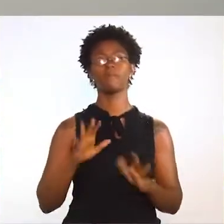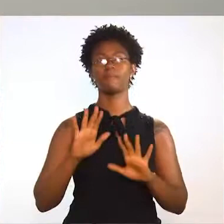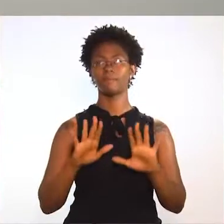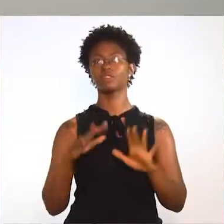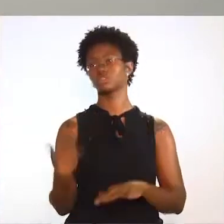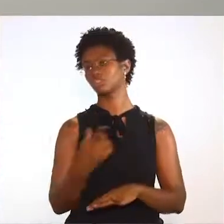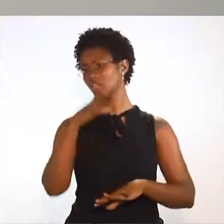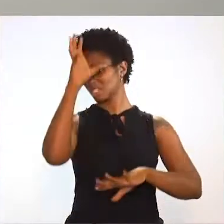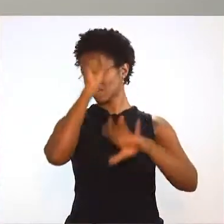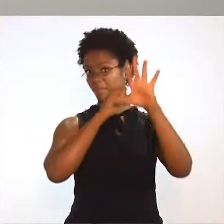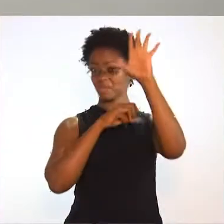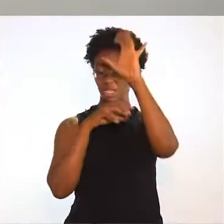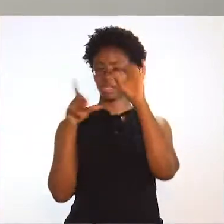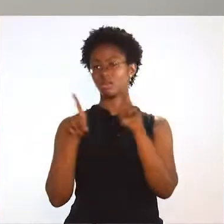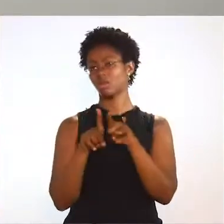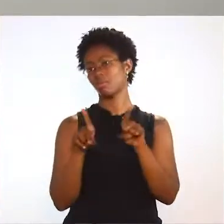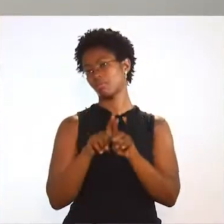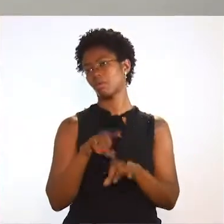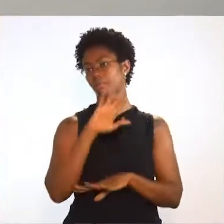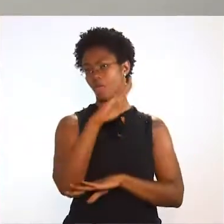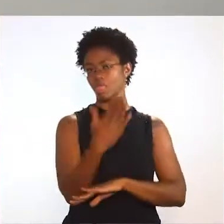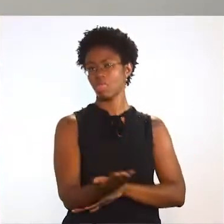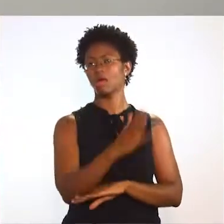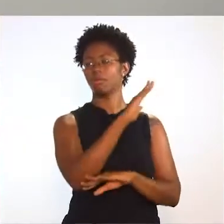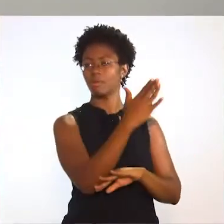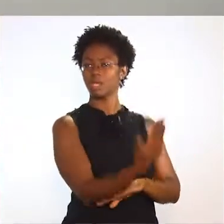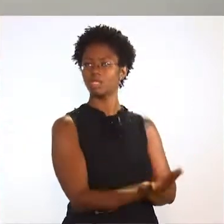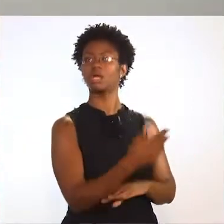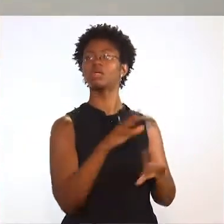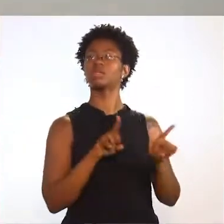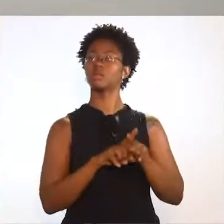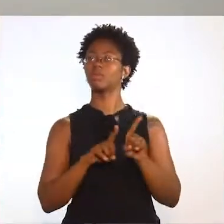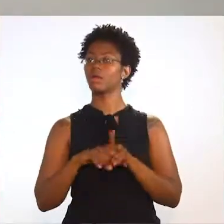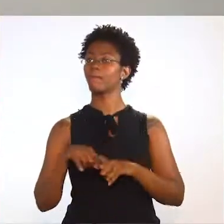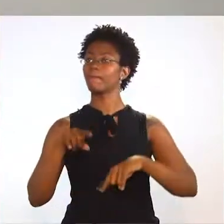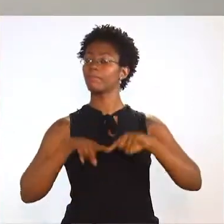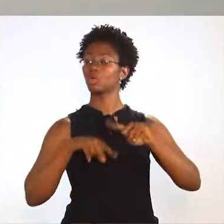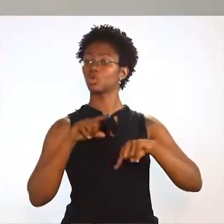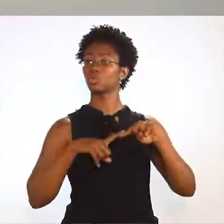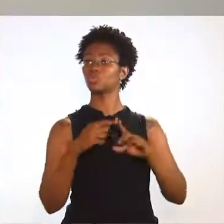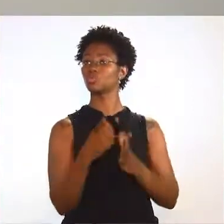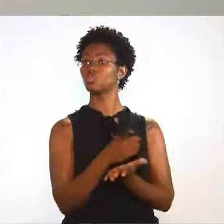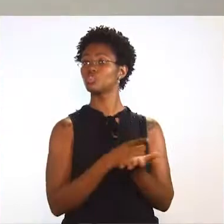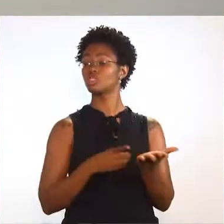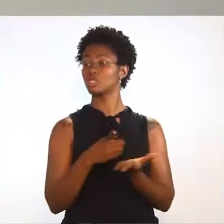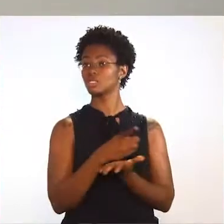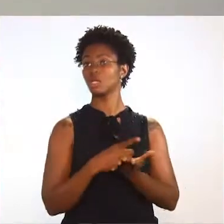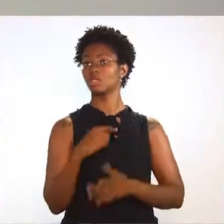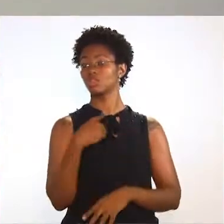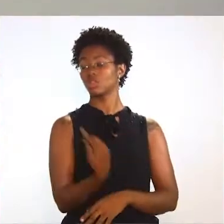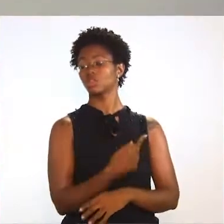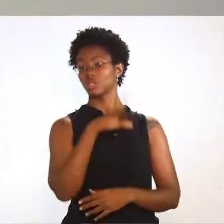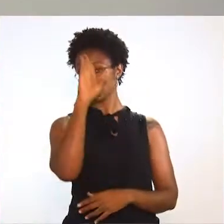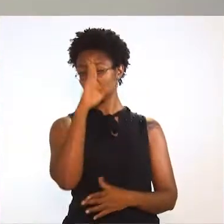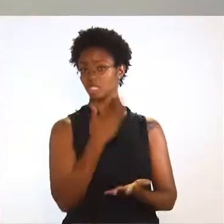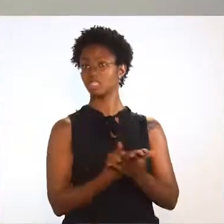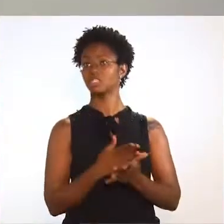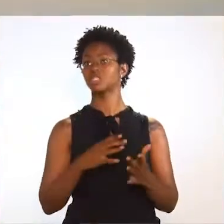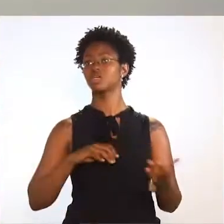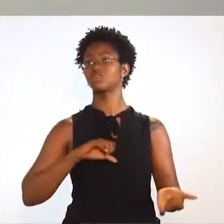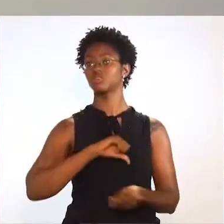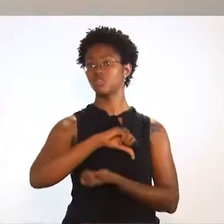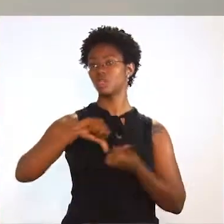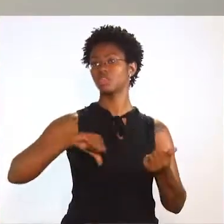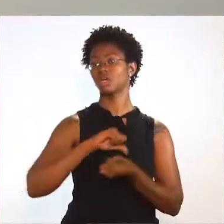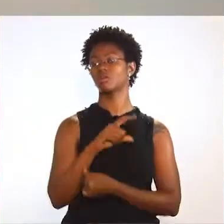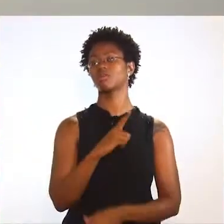mas a gente também está fazendo algumas coisas com madeira, mas transformando todos em produtos com design. Né? A gente acredita muito que para que haja uma